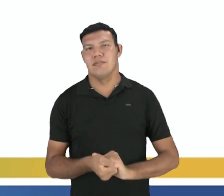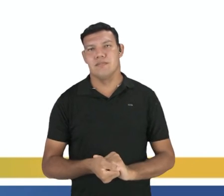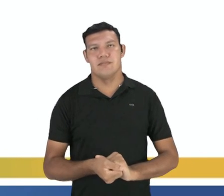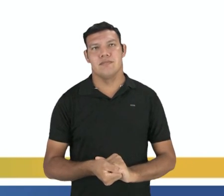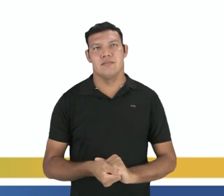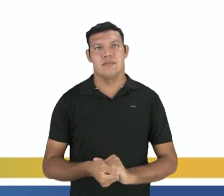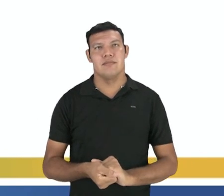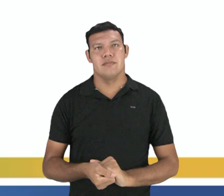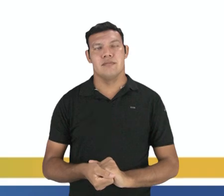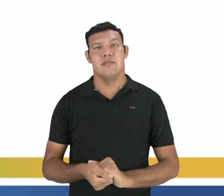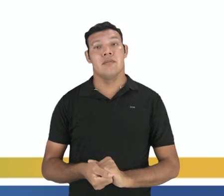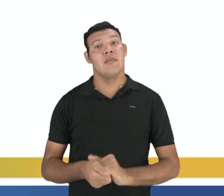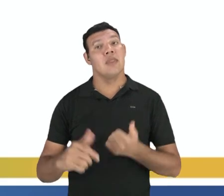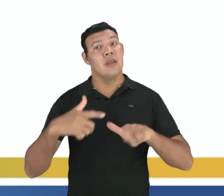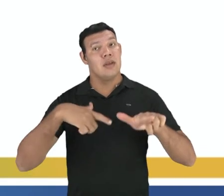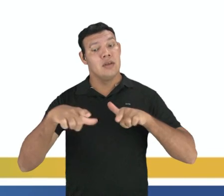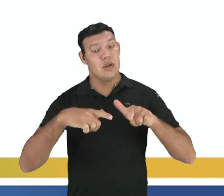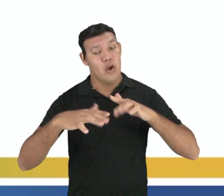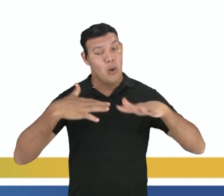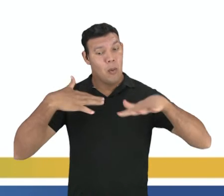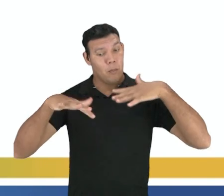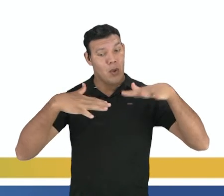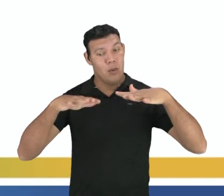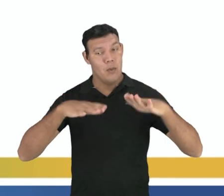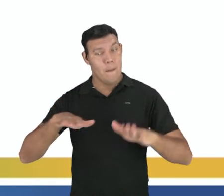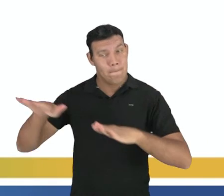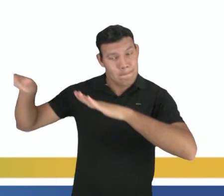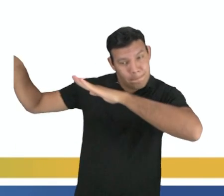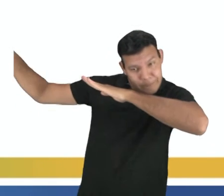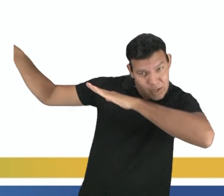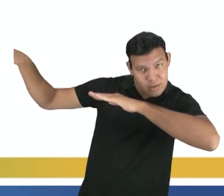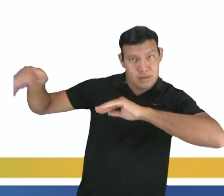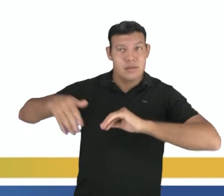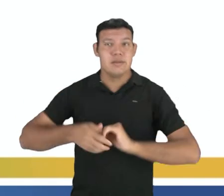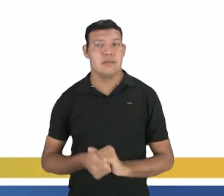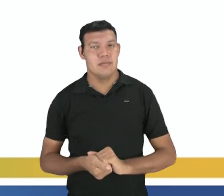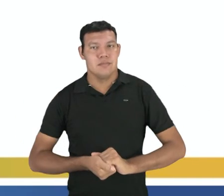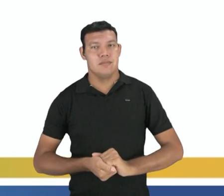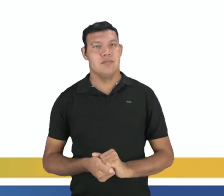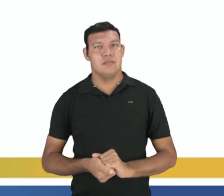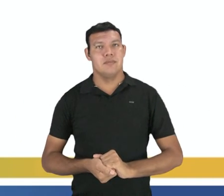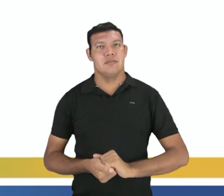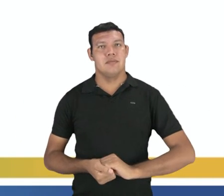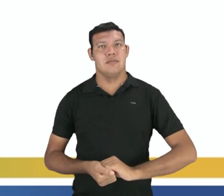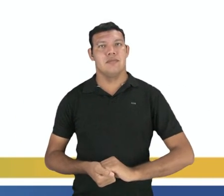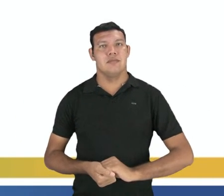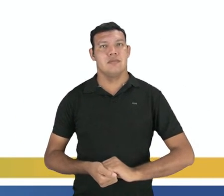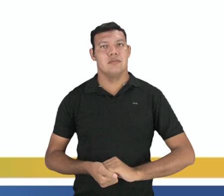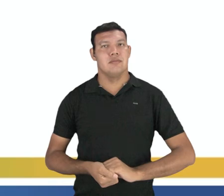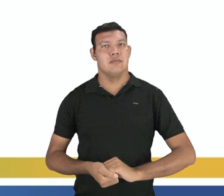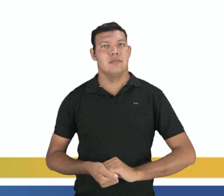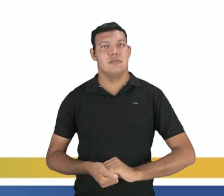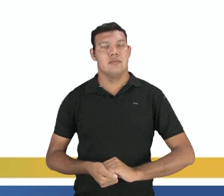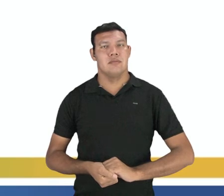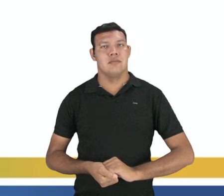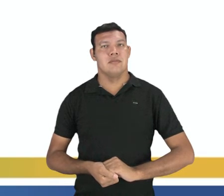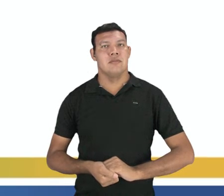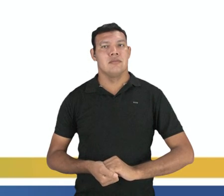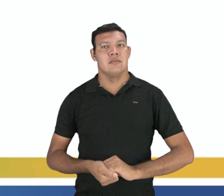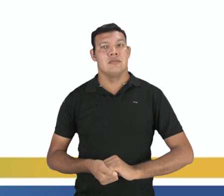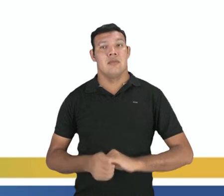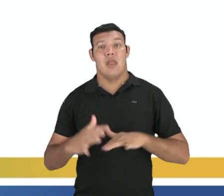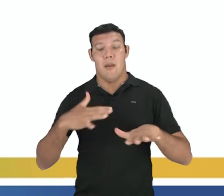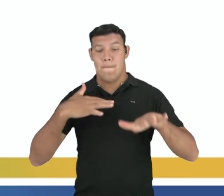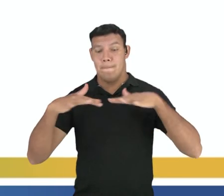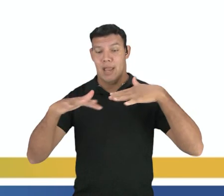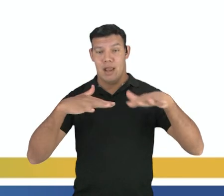trabalho realizado durante esse movimento do Usain Bolt tá durante esse movimento do Usain Bolt como eu sei